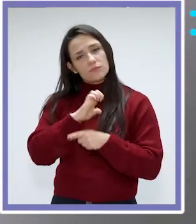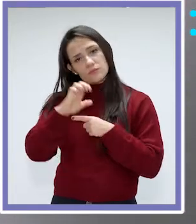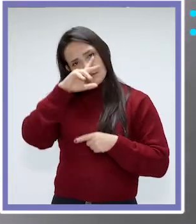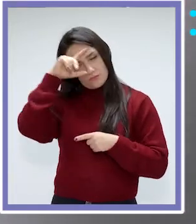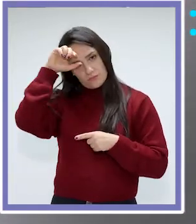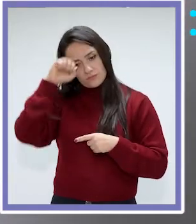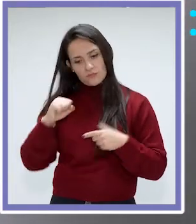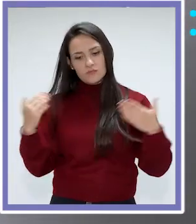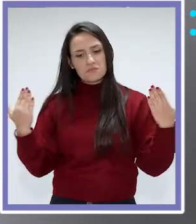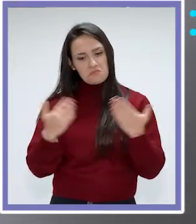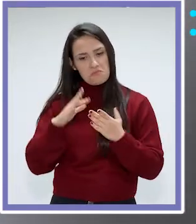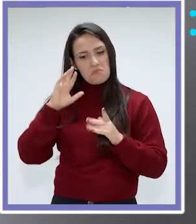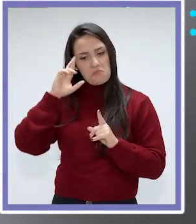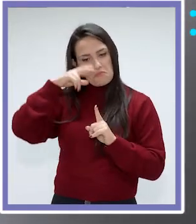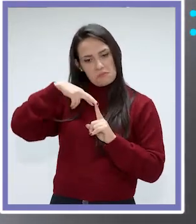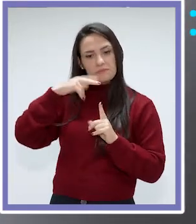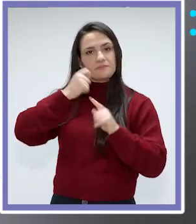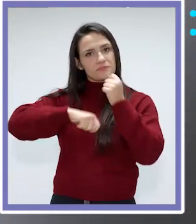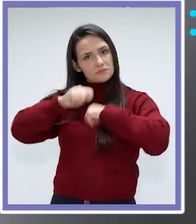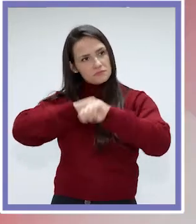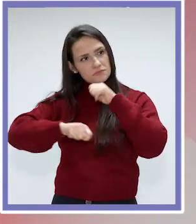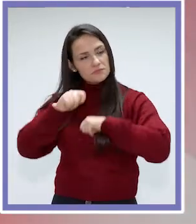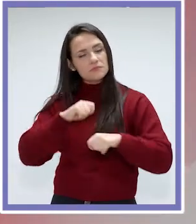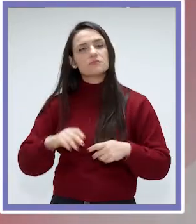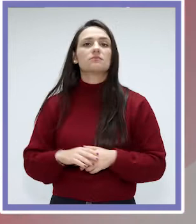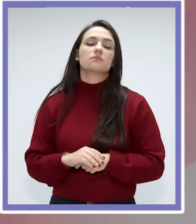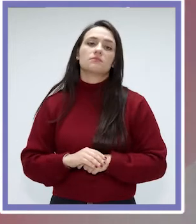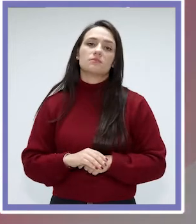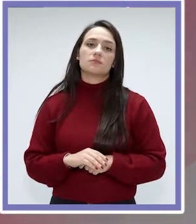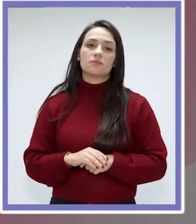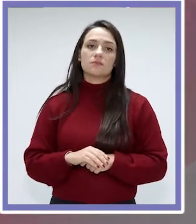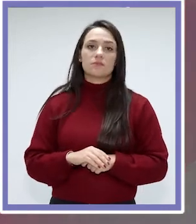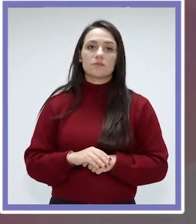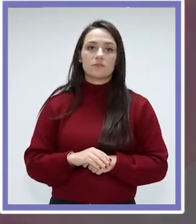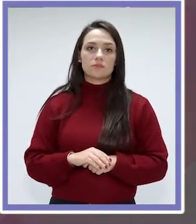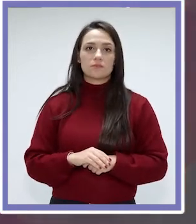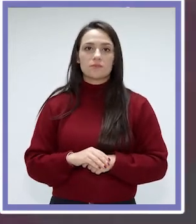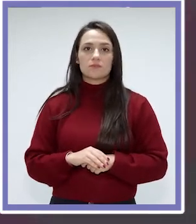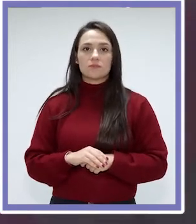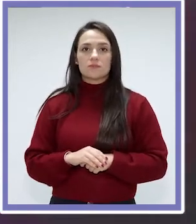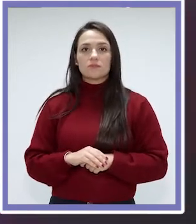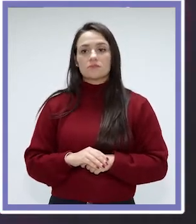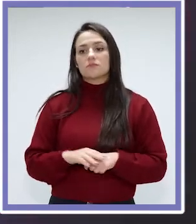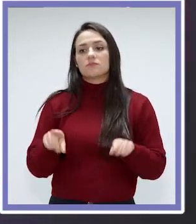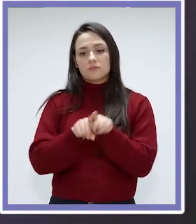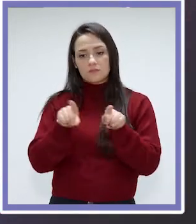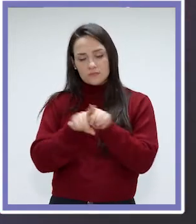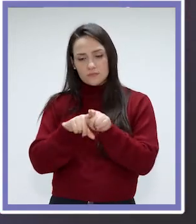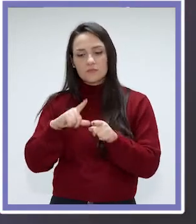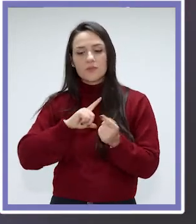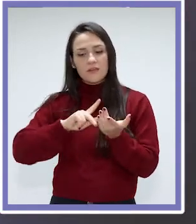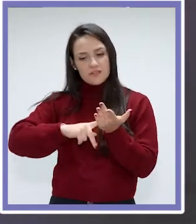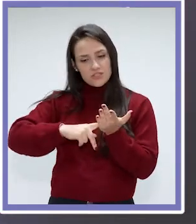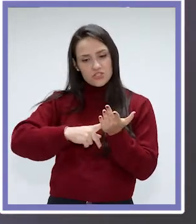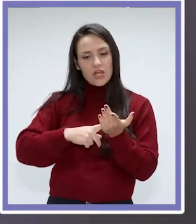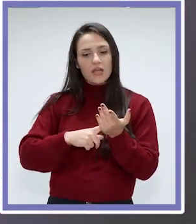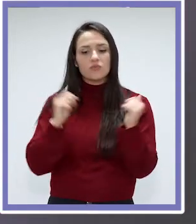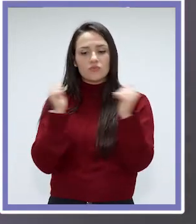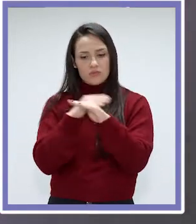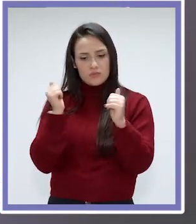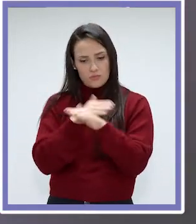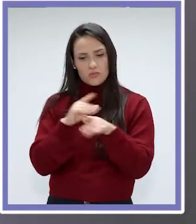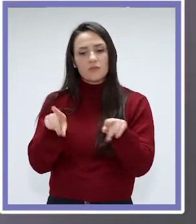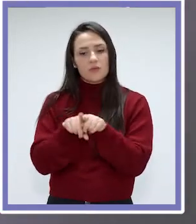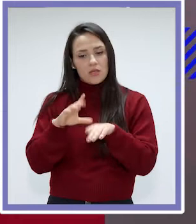o setor empresarial, principalmente posso destacar aqui o Setlog, por exemplo, né, que foi o Sindicato dos Transportes, que foi também importante para